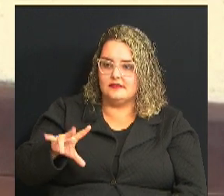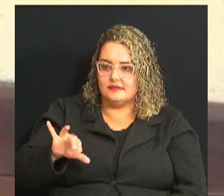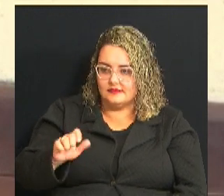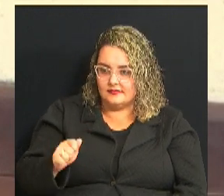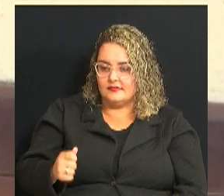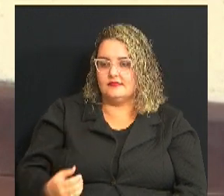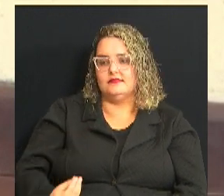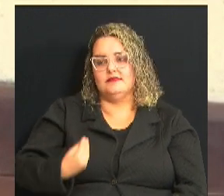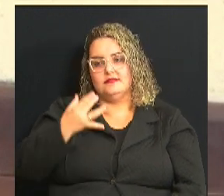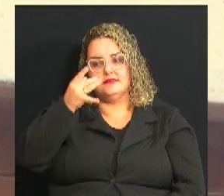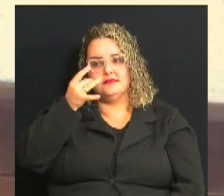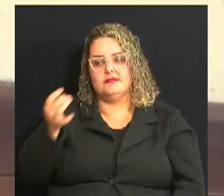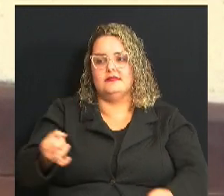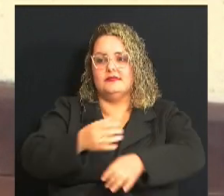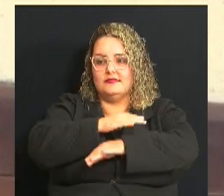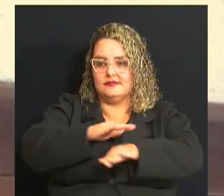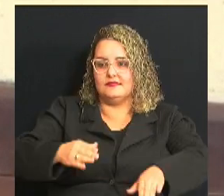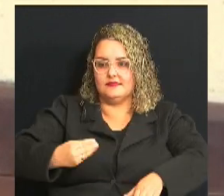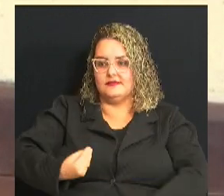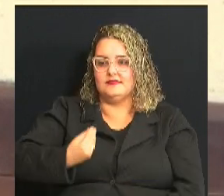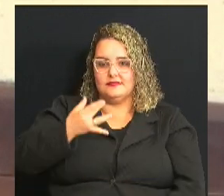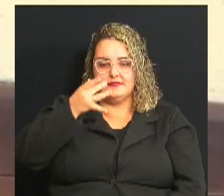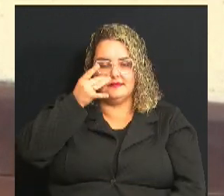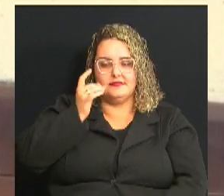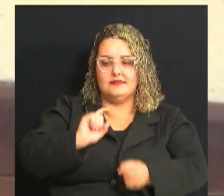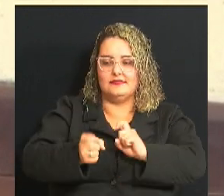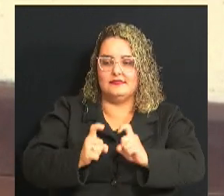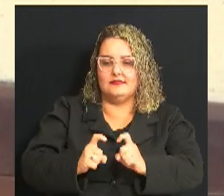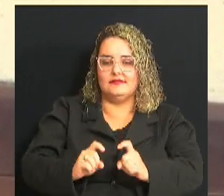Está encerrada a presente reunião solene. Obrigado.